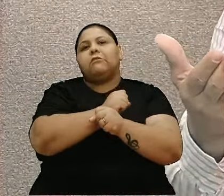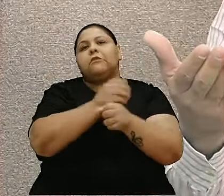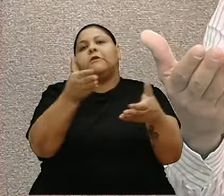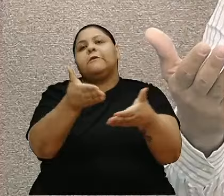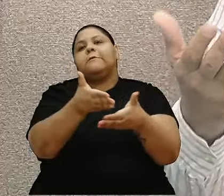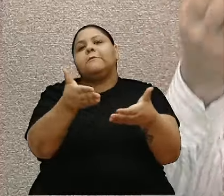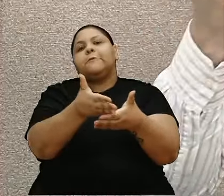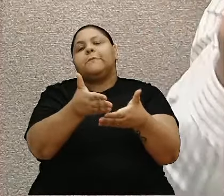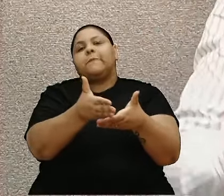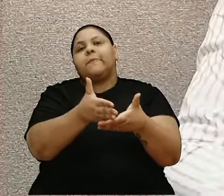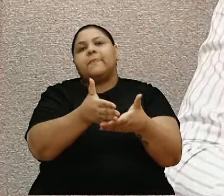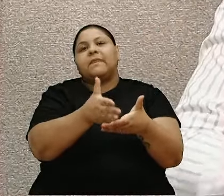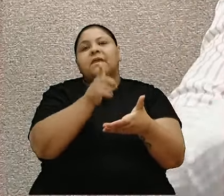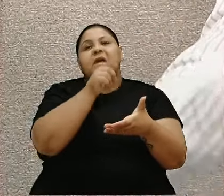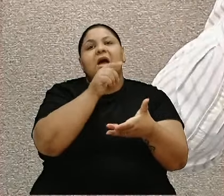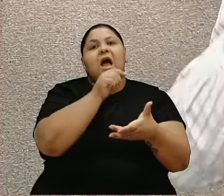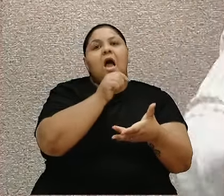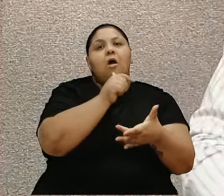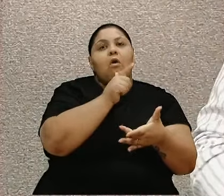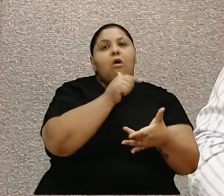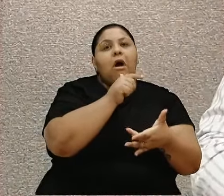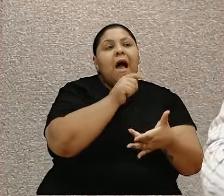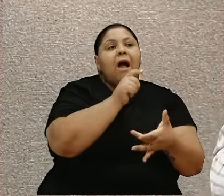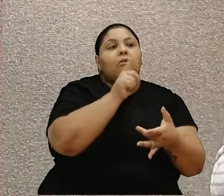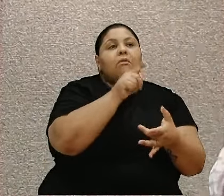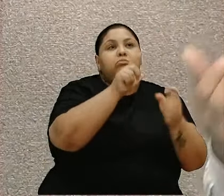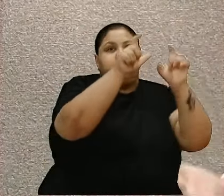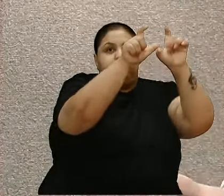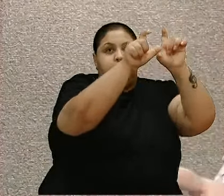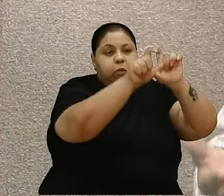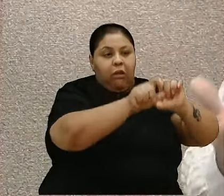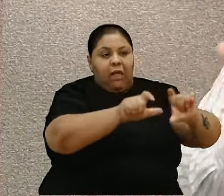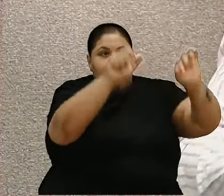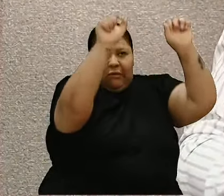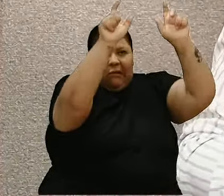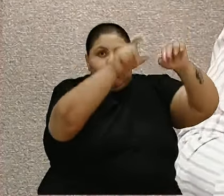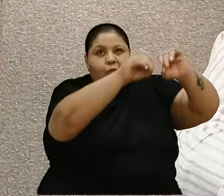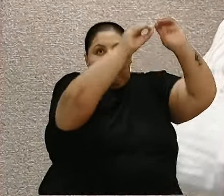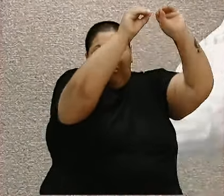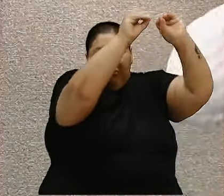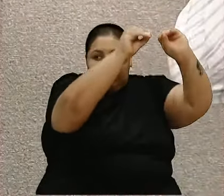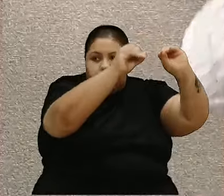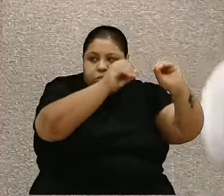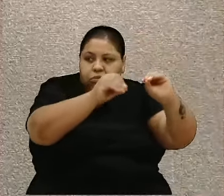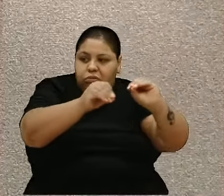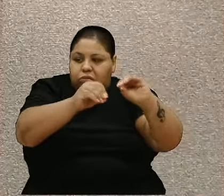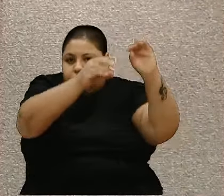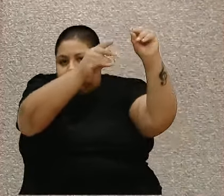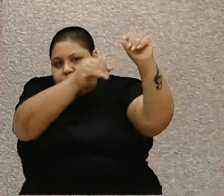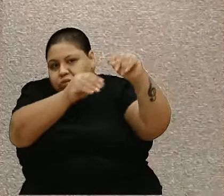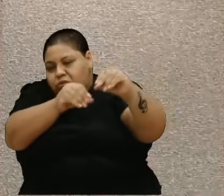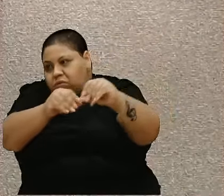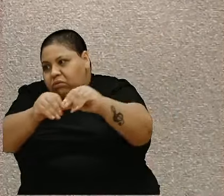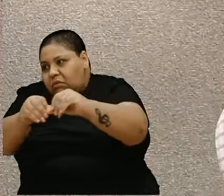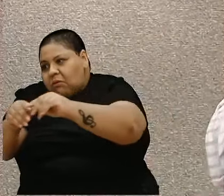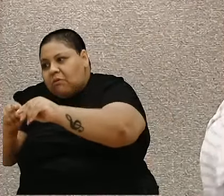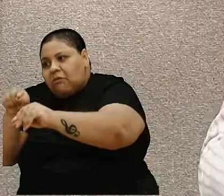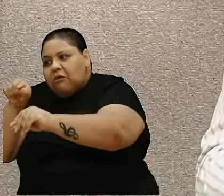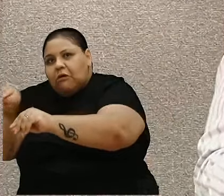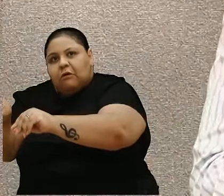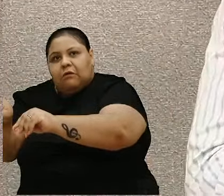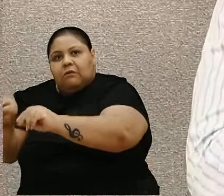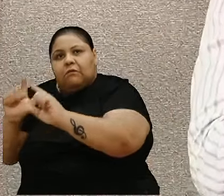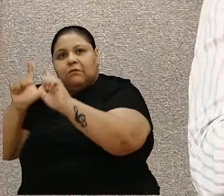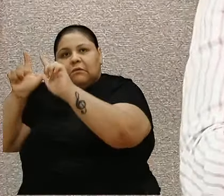está canalizando toda aquela água pluvial, que é a água da chuva, está canalizando totalmente na